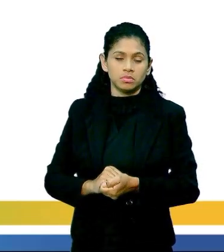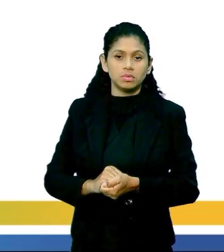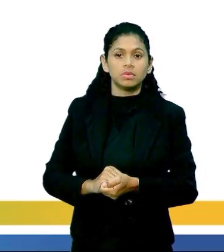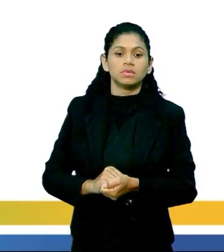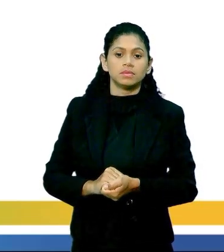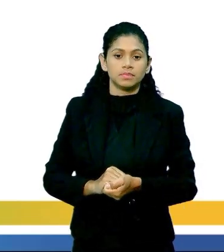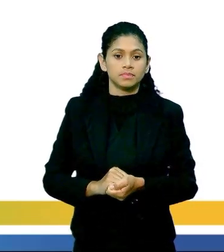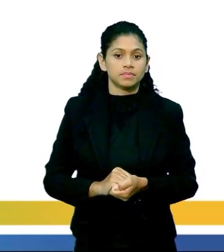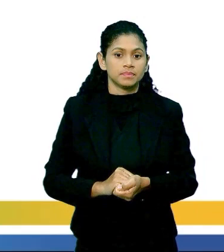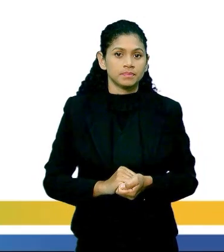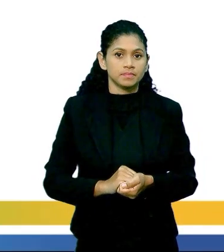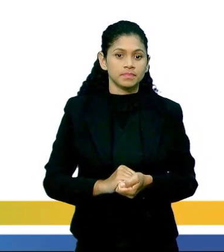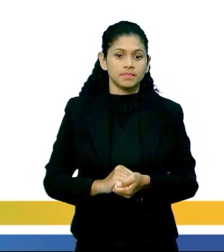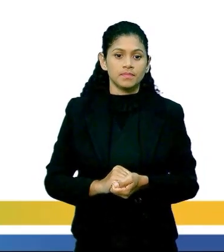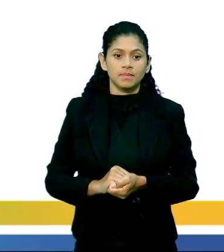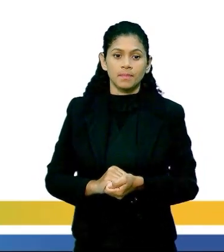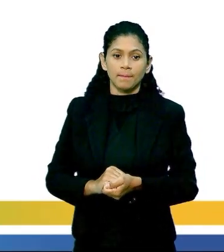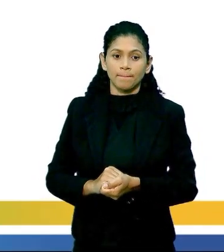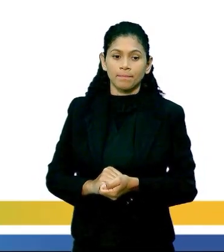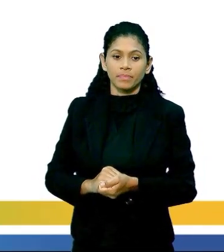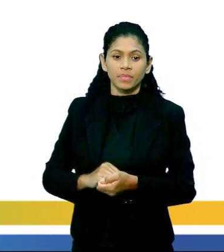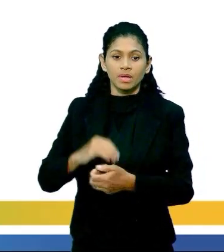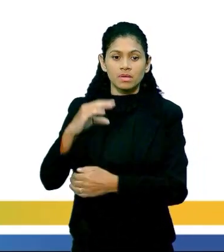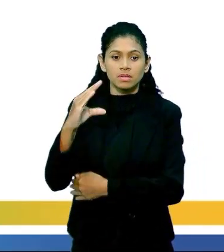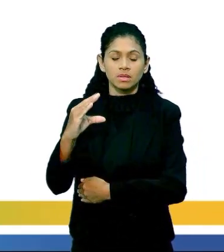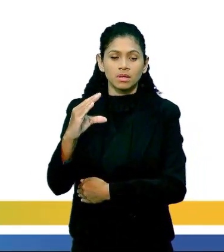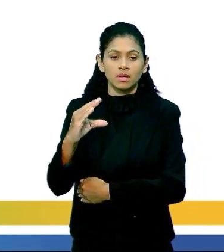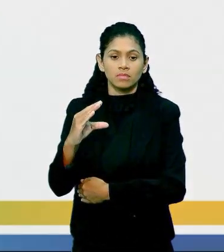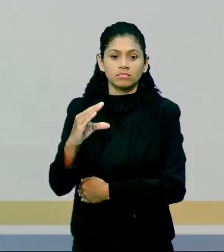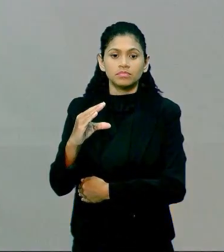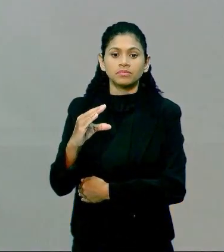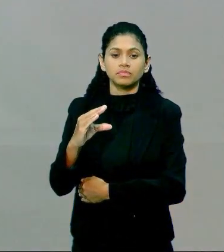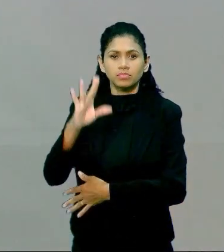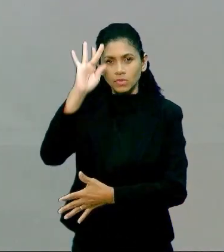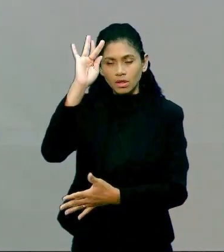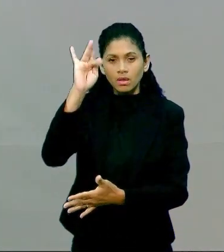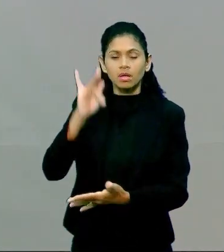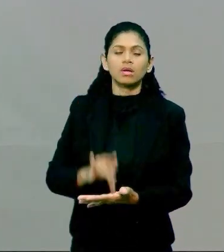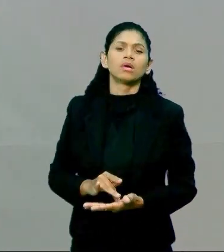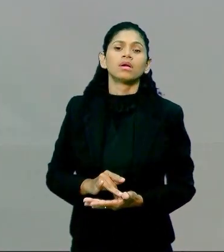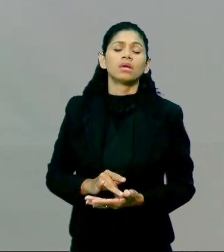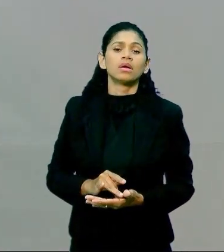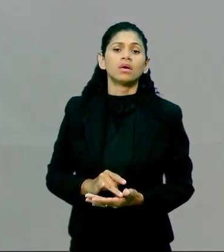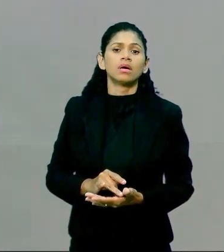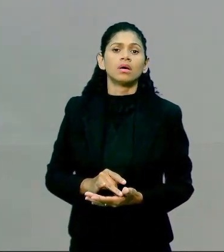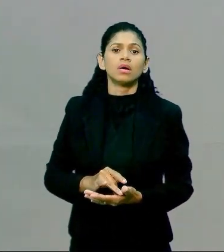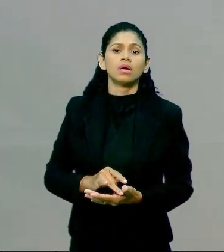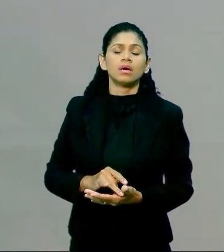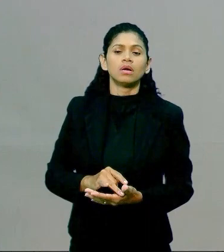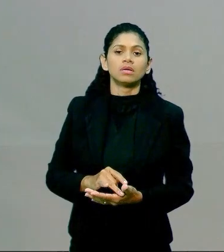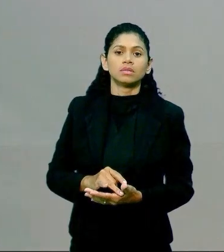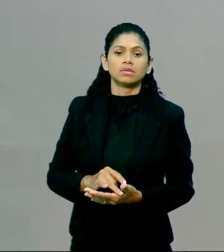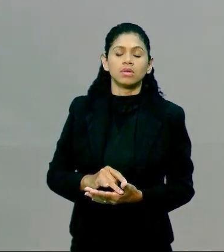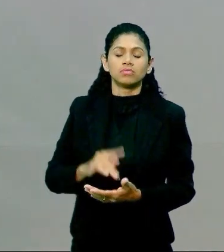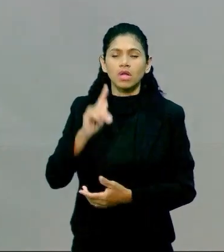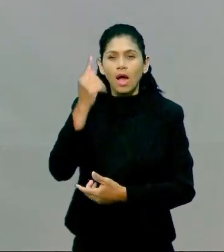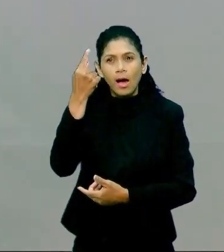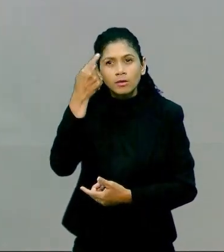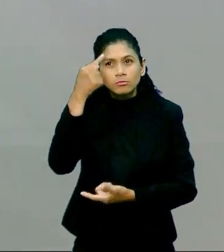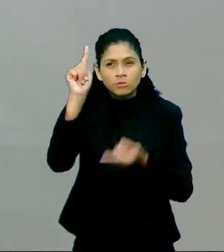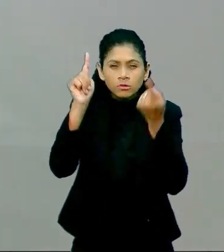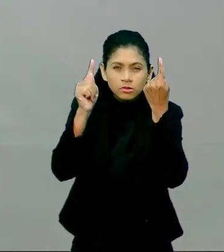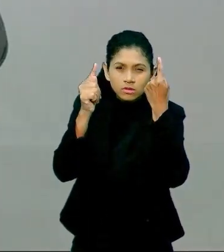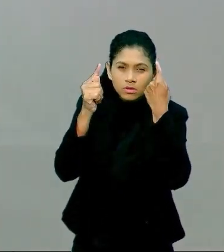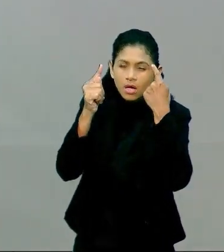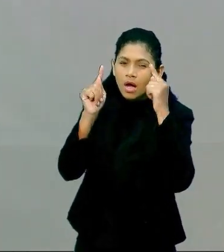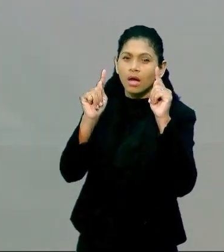o mesmo tipo de movimento. A concretização da criação pessoal. Salvo engano, é isso. Ele quer que você